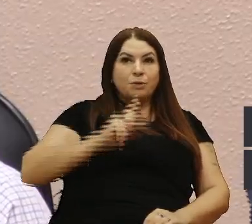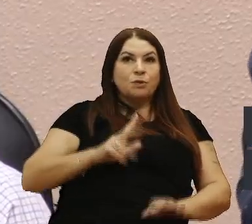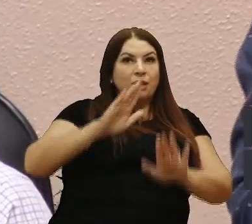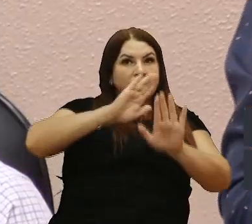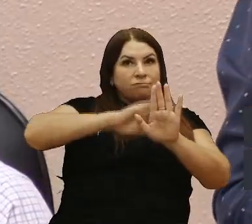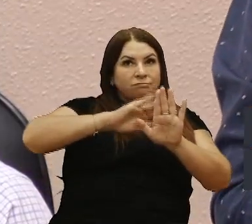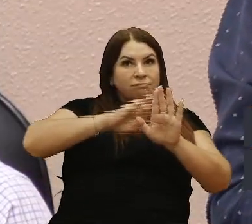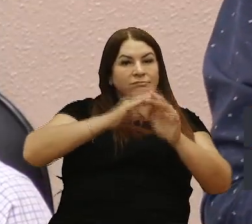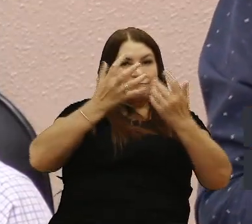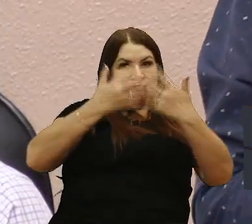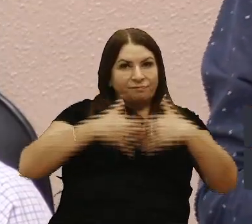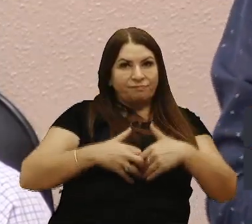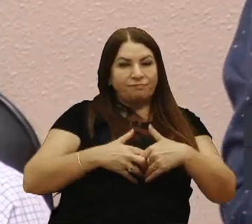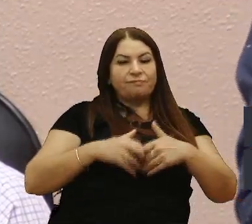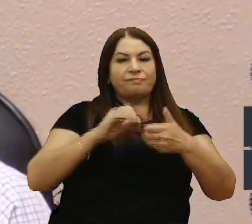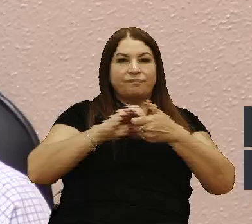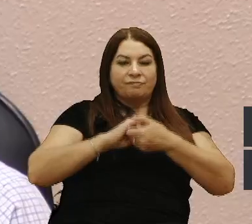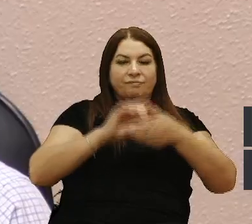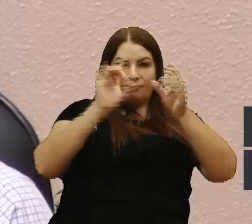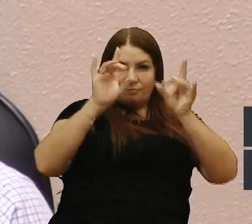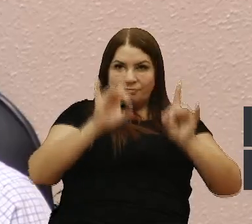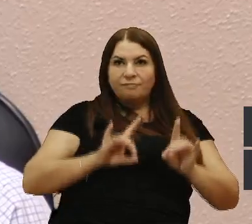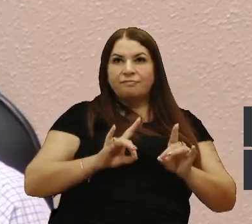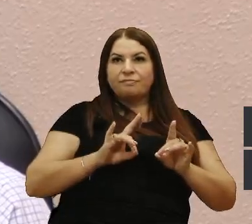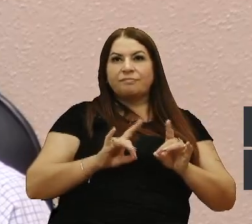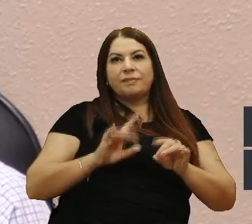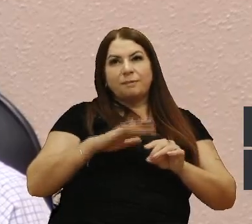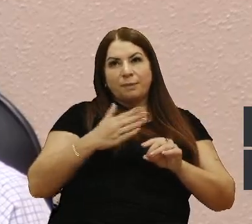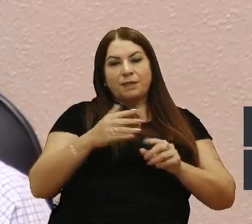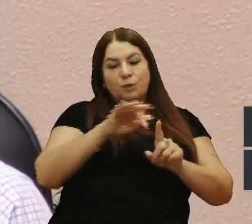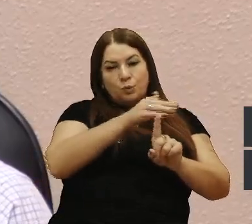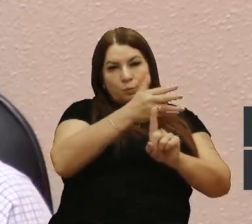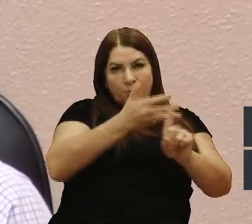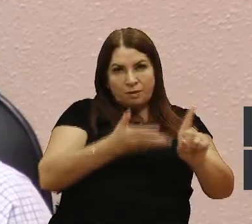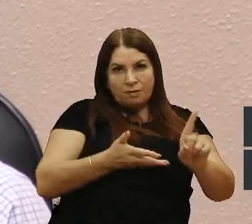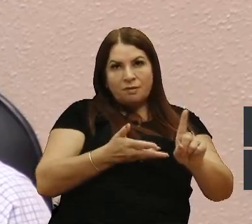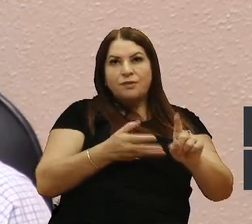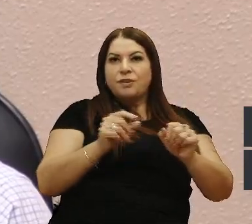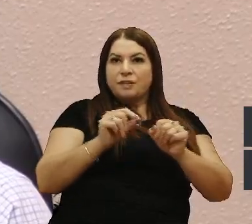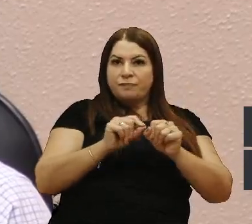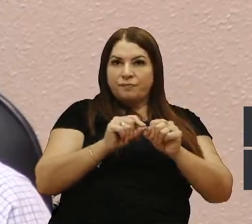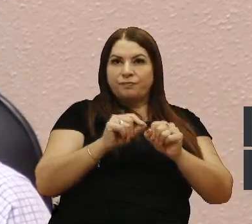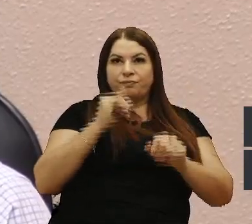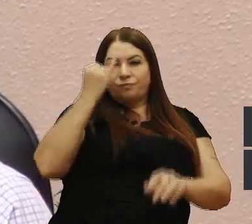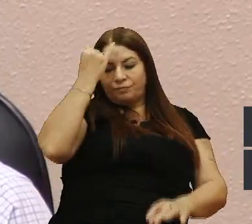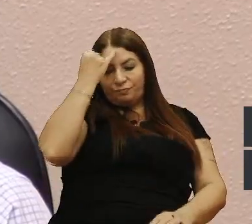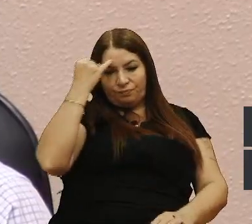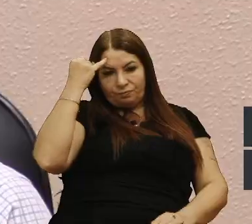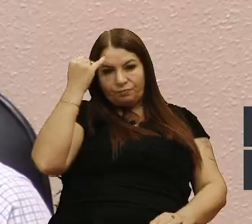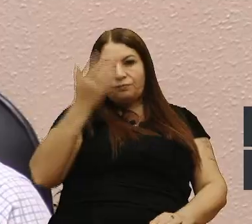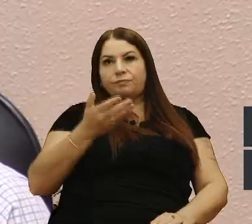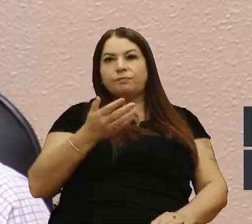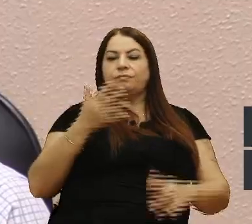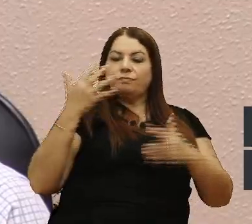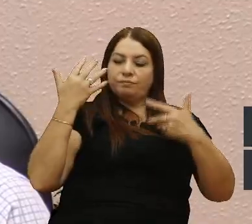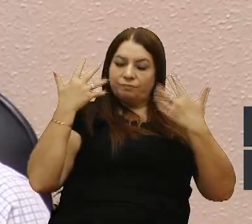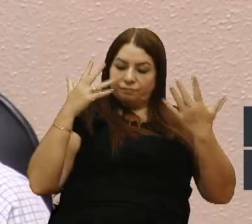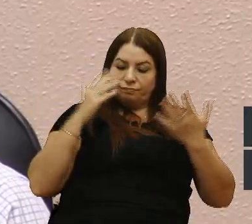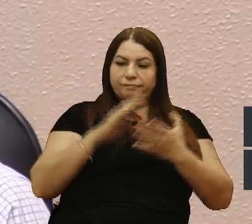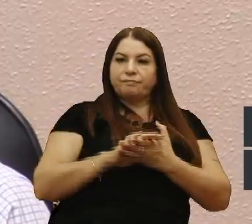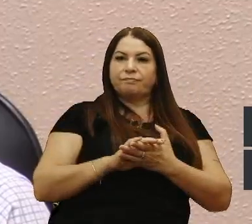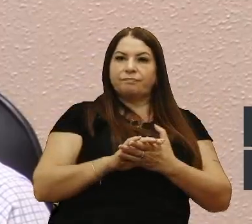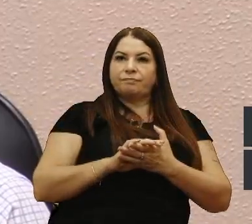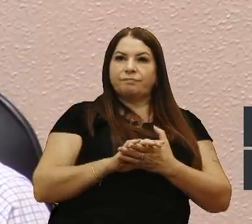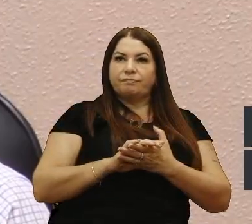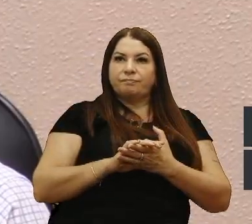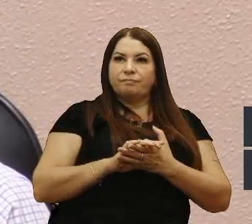fazem funcionar. Então, uma saudação muito especial, a mais essa homenagem que é prestada ao vereador Zé D'Ambrosio. Parabéns ao